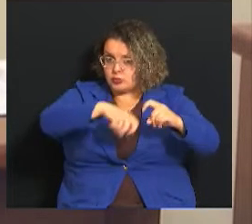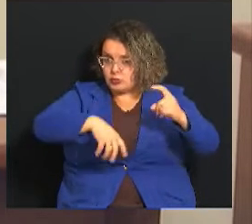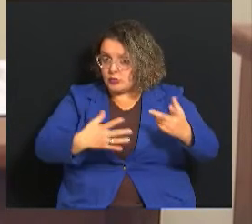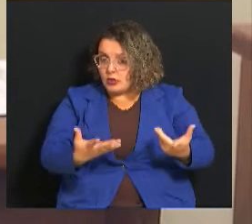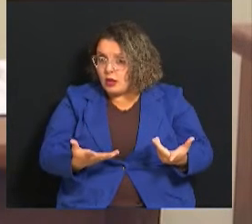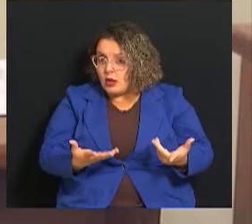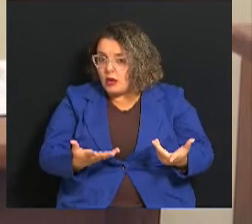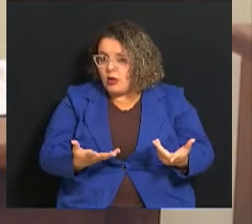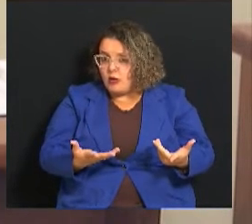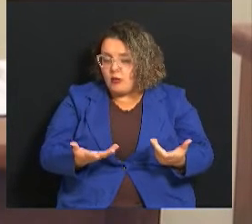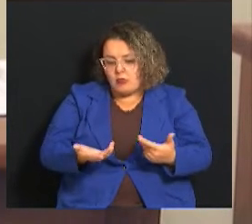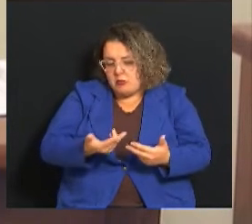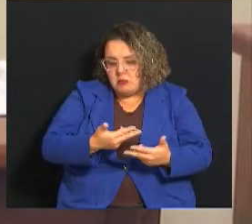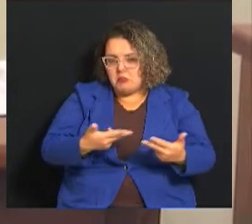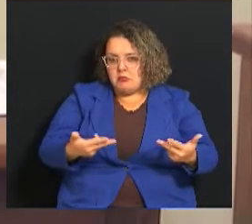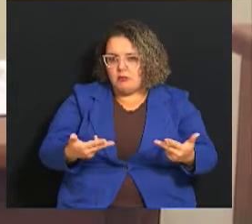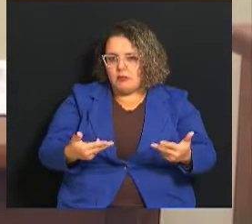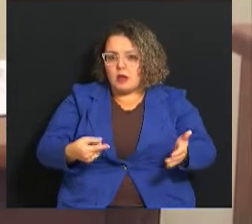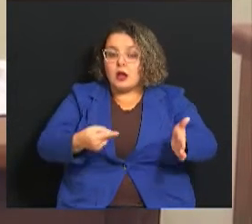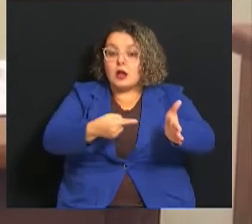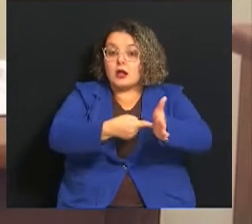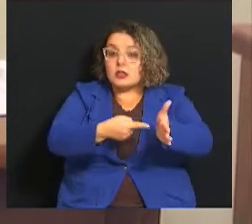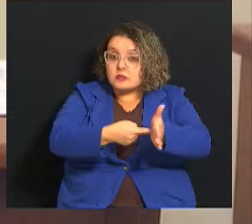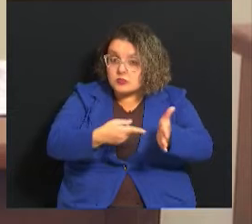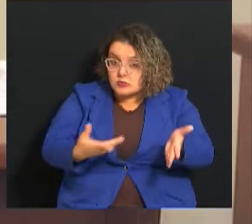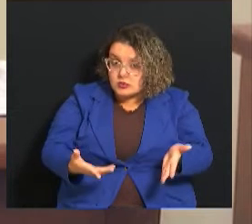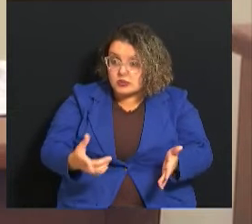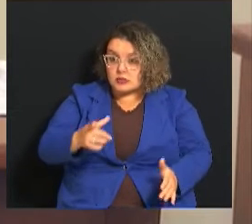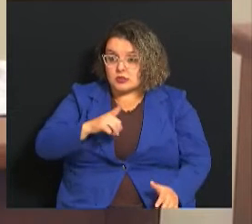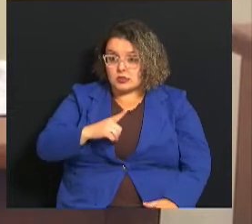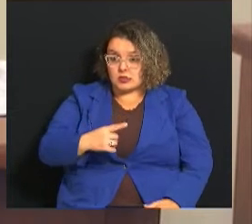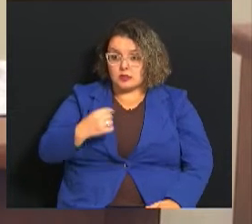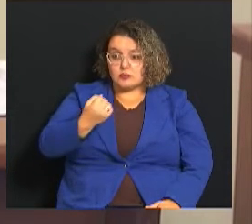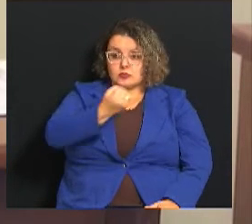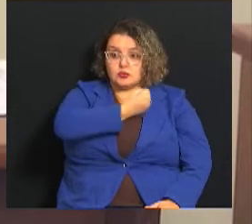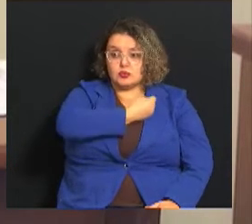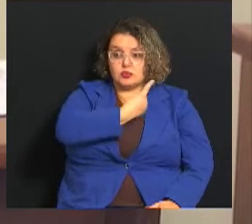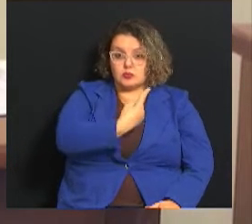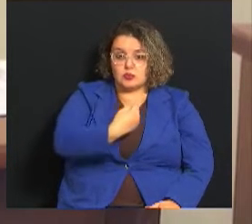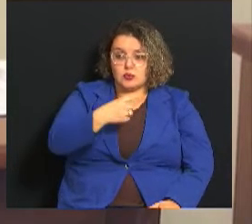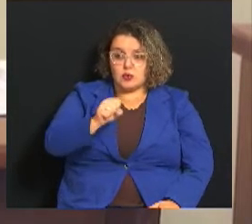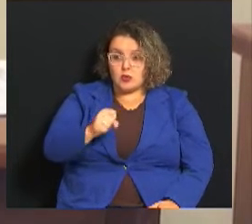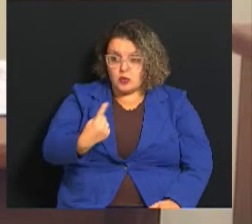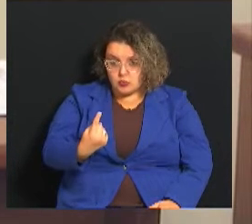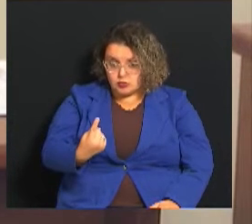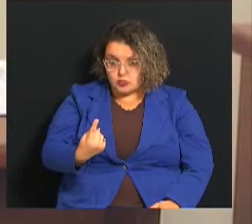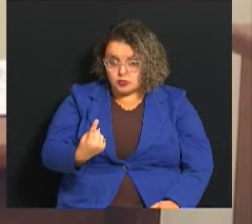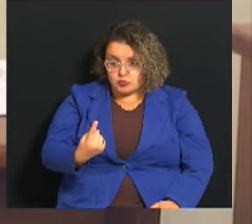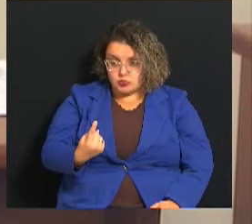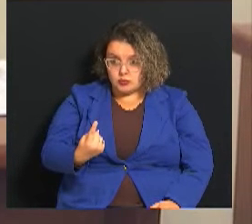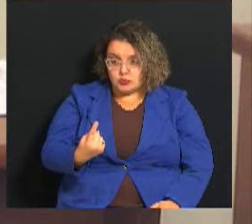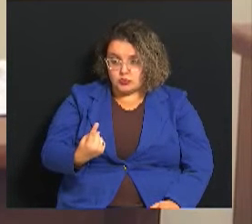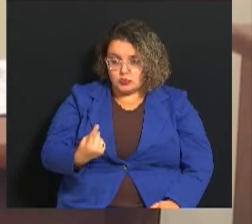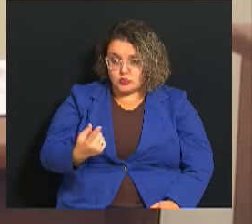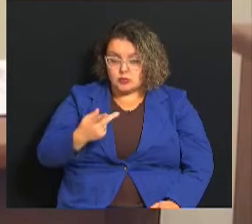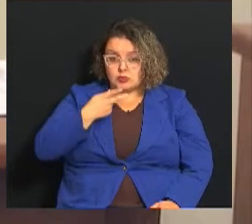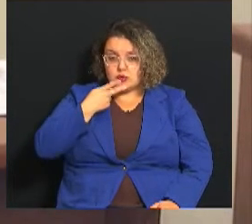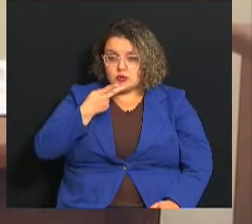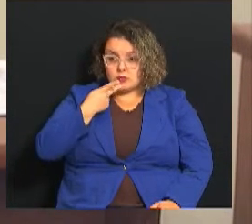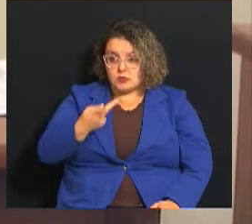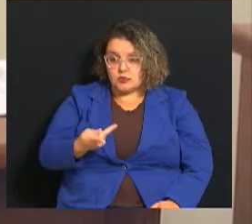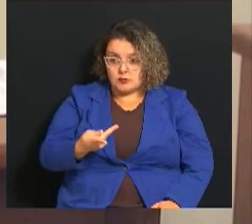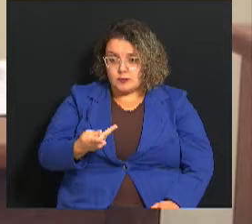caso, denuncie. Hoje nós temos aqui o número 181. Nós vamos falar aqui da